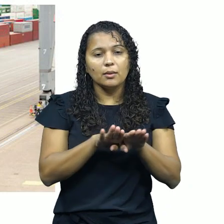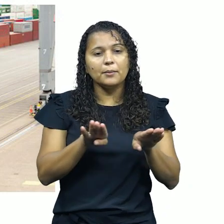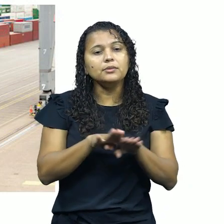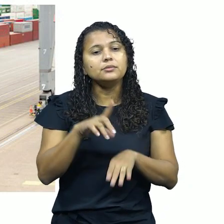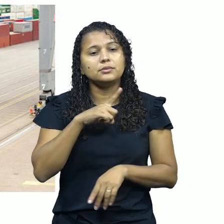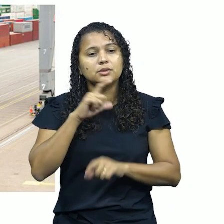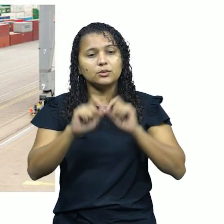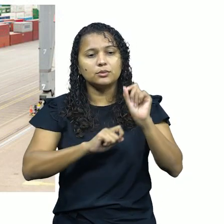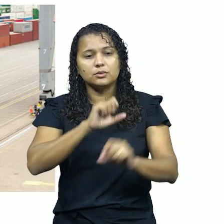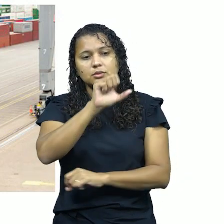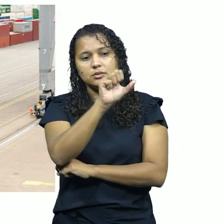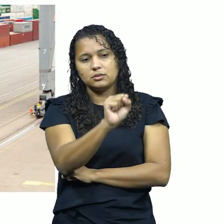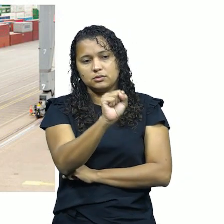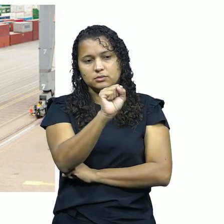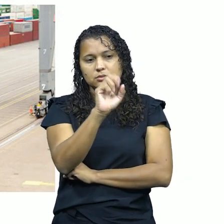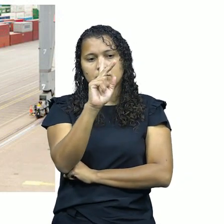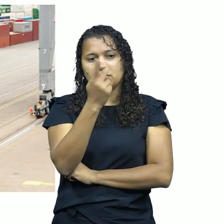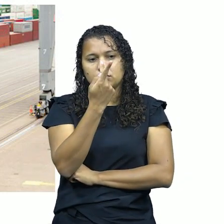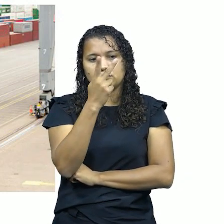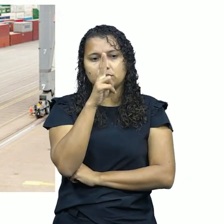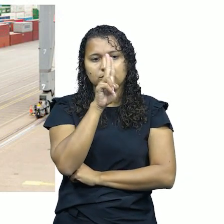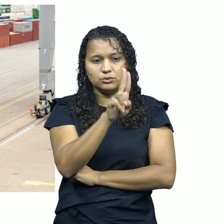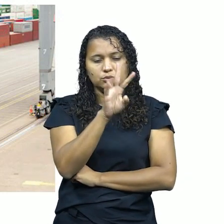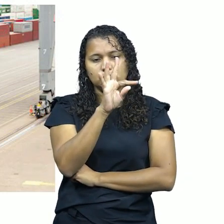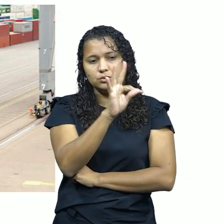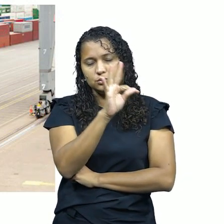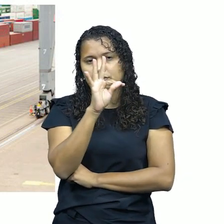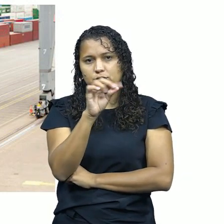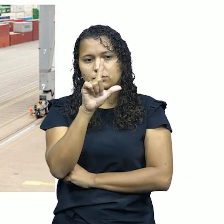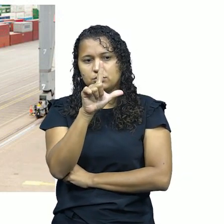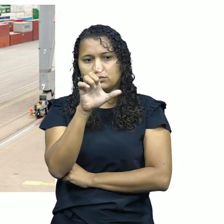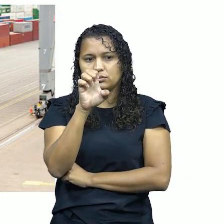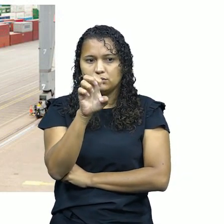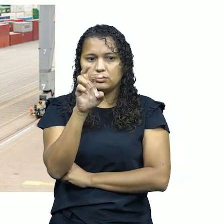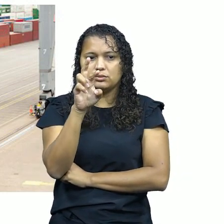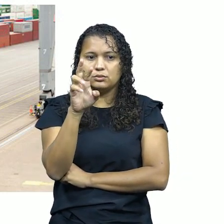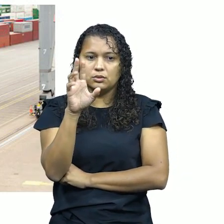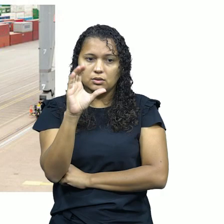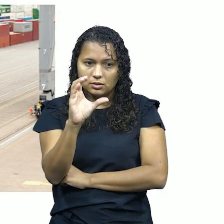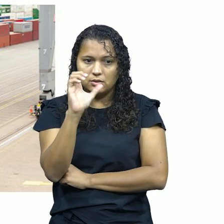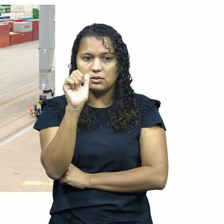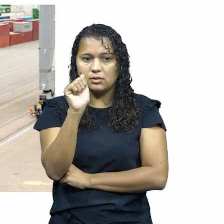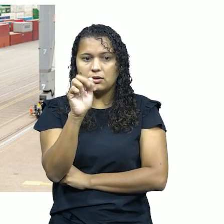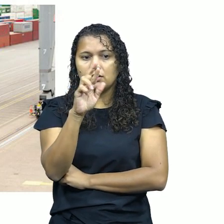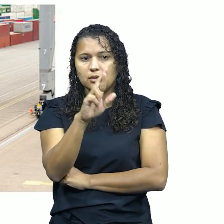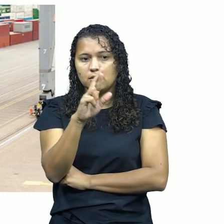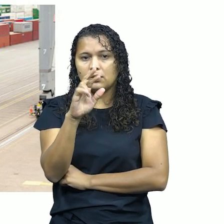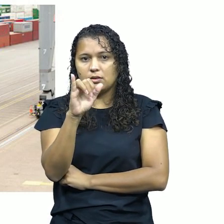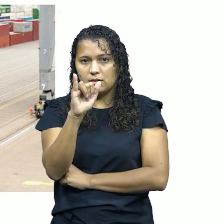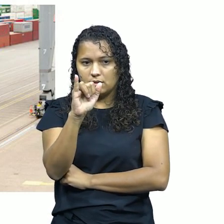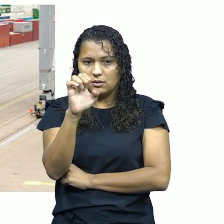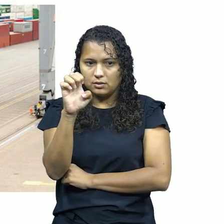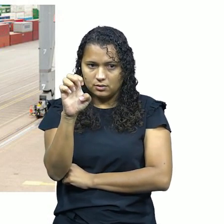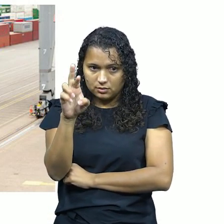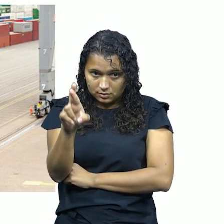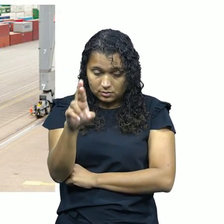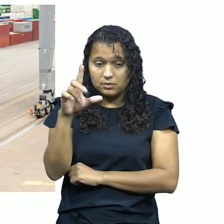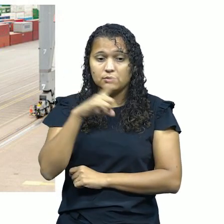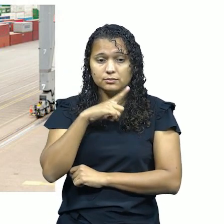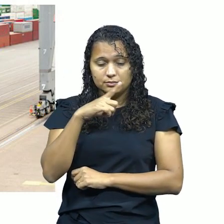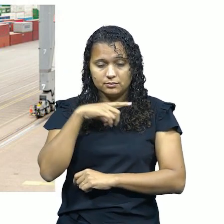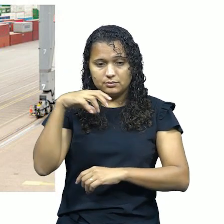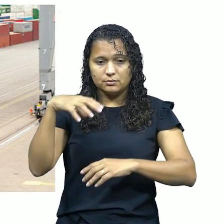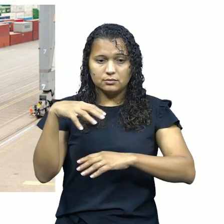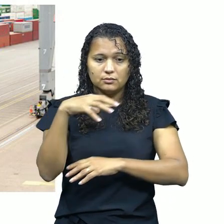Nós temos também o Shuttle Carrier. Ele é um transportador de container. Ele pega e coloca